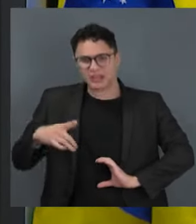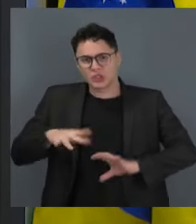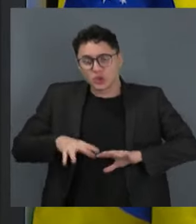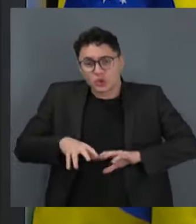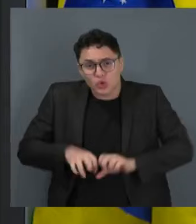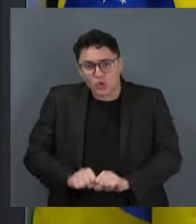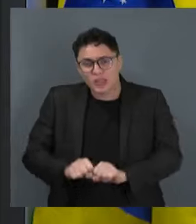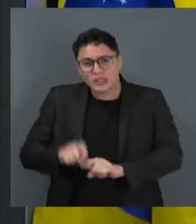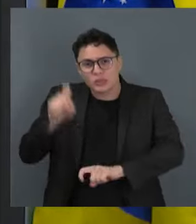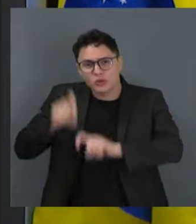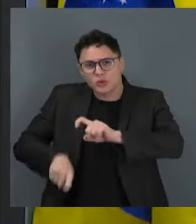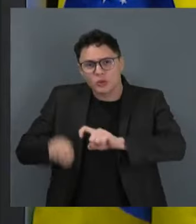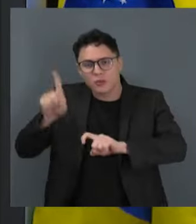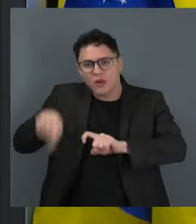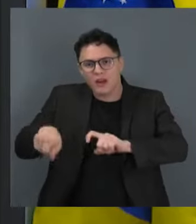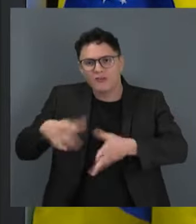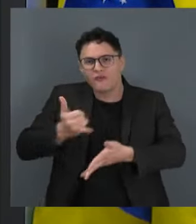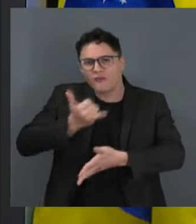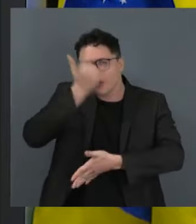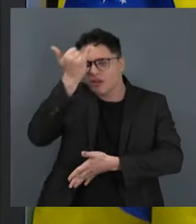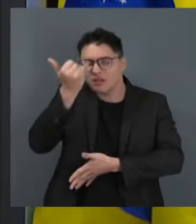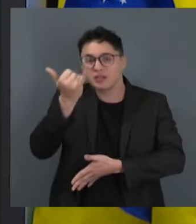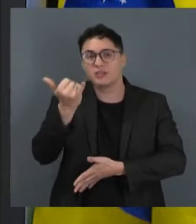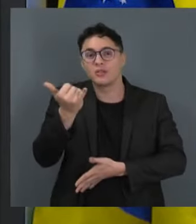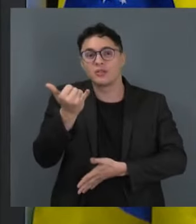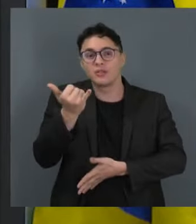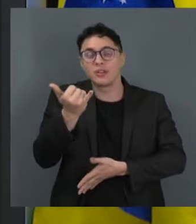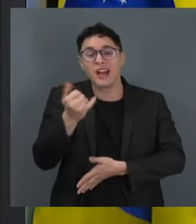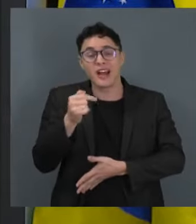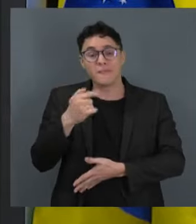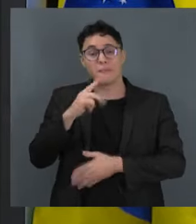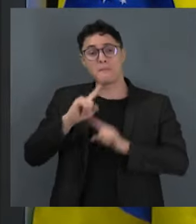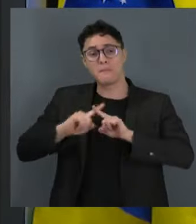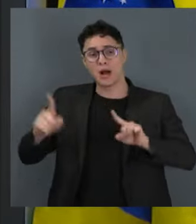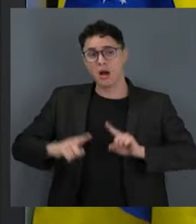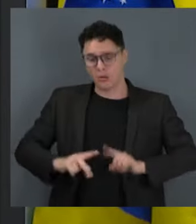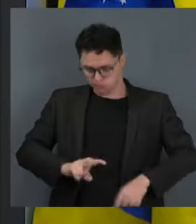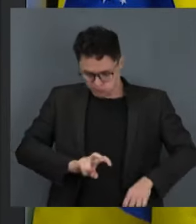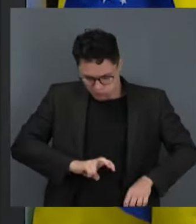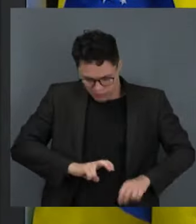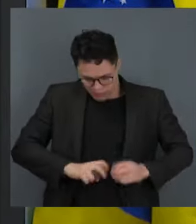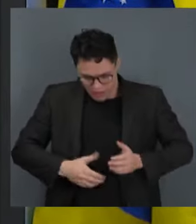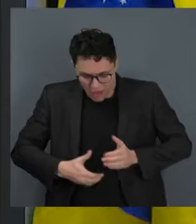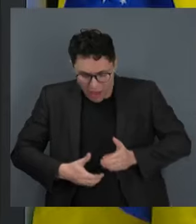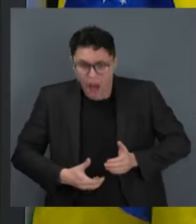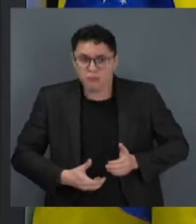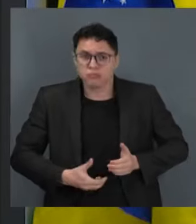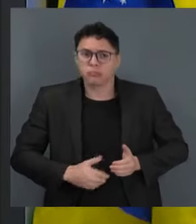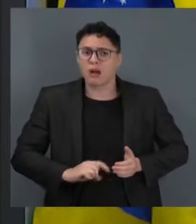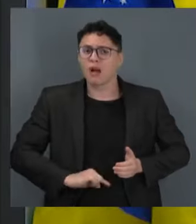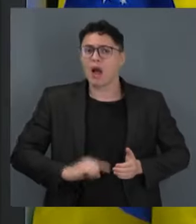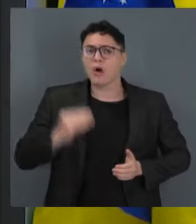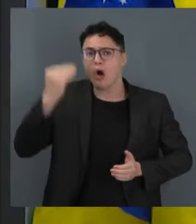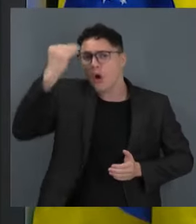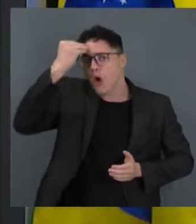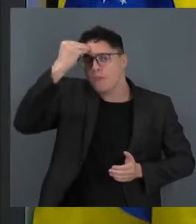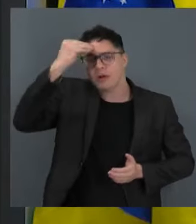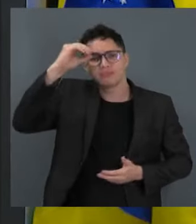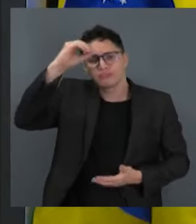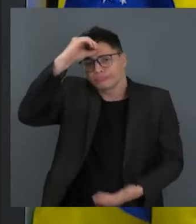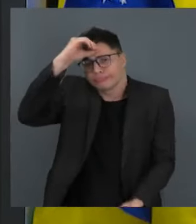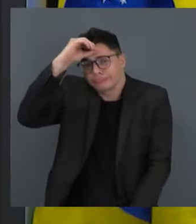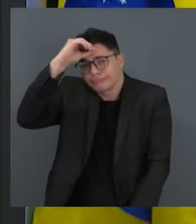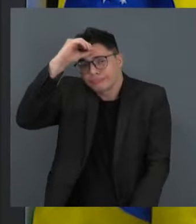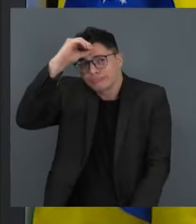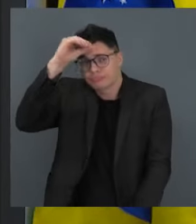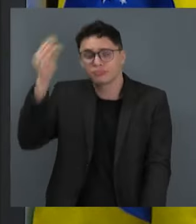violência brutal Mas aquela criança não tem culpa